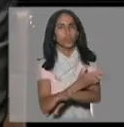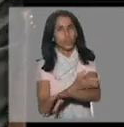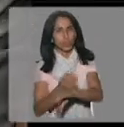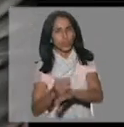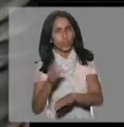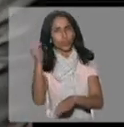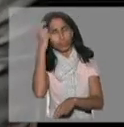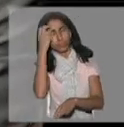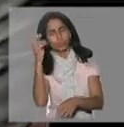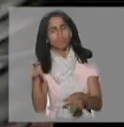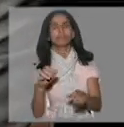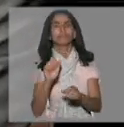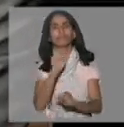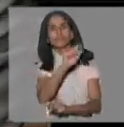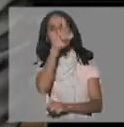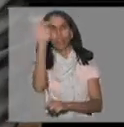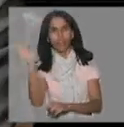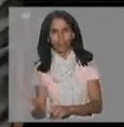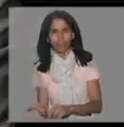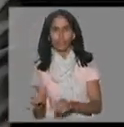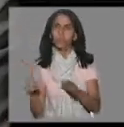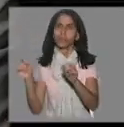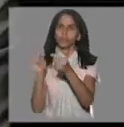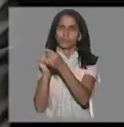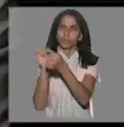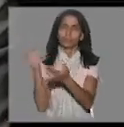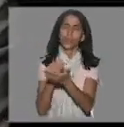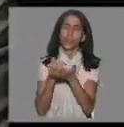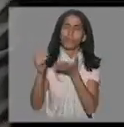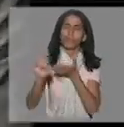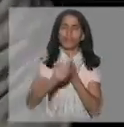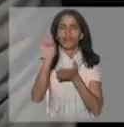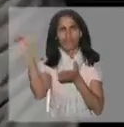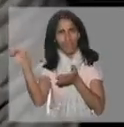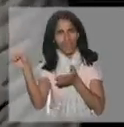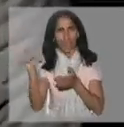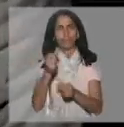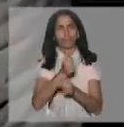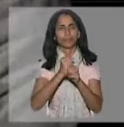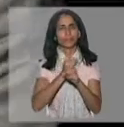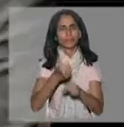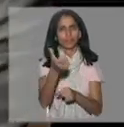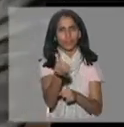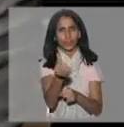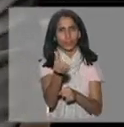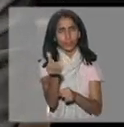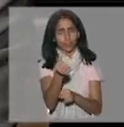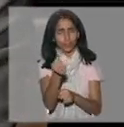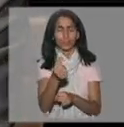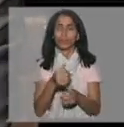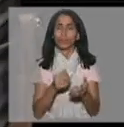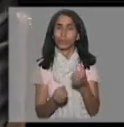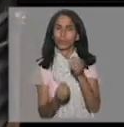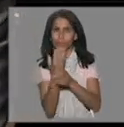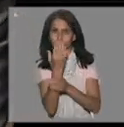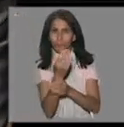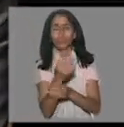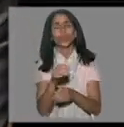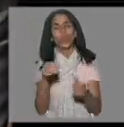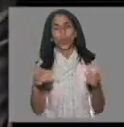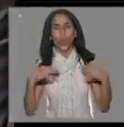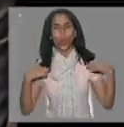contemporâneo. As Áfricas são o ponto de partida do trabalho dela. Em 2006, ela criou uma marca de roupas